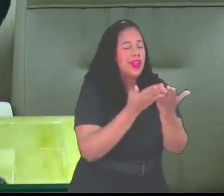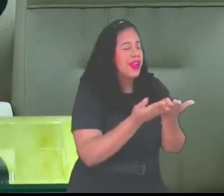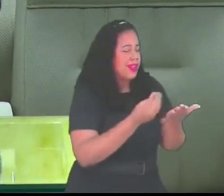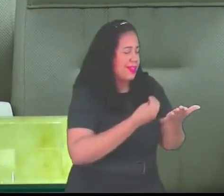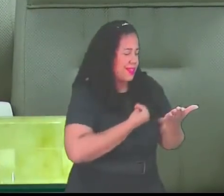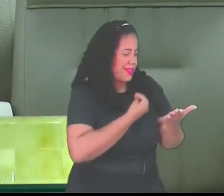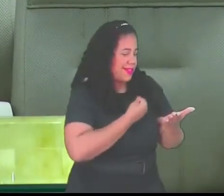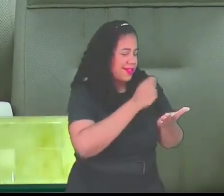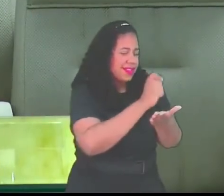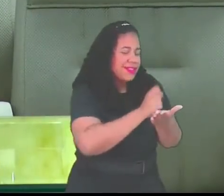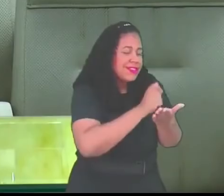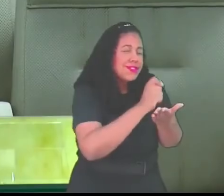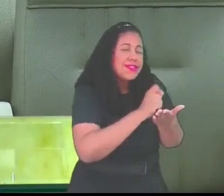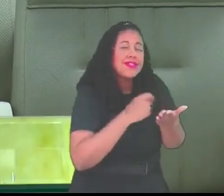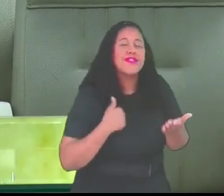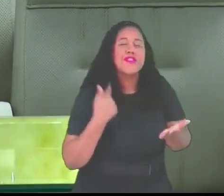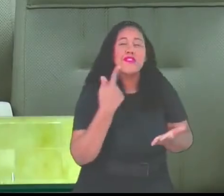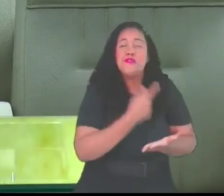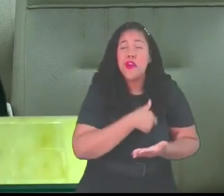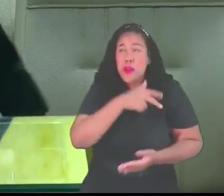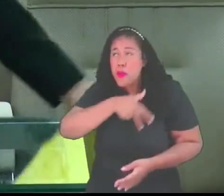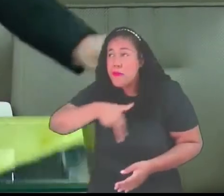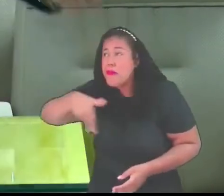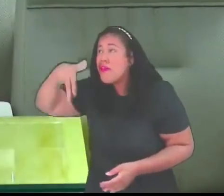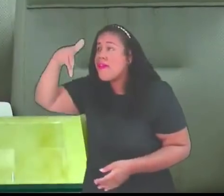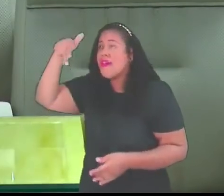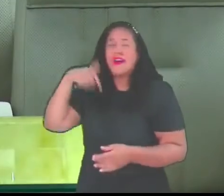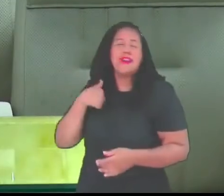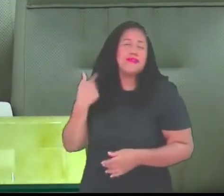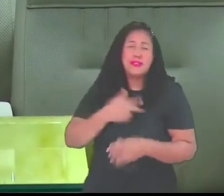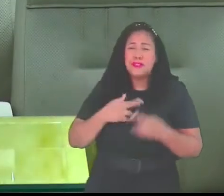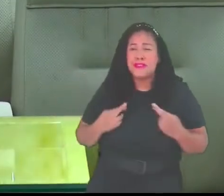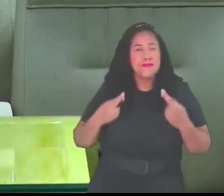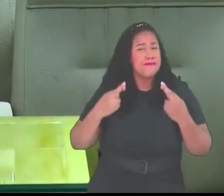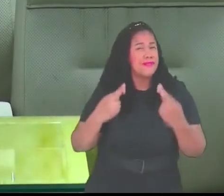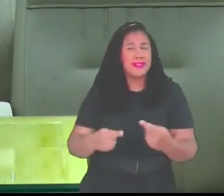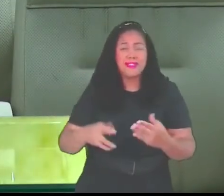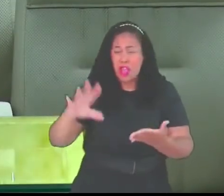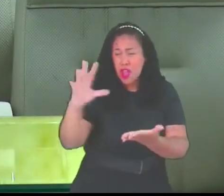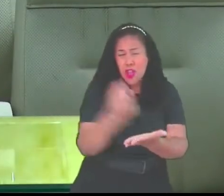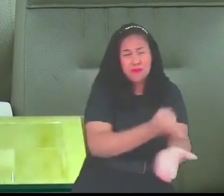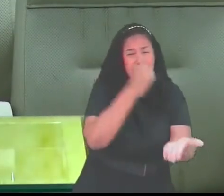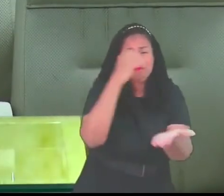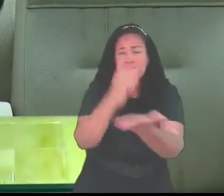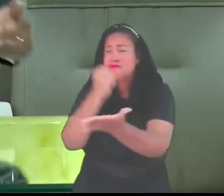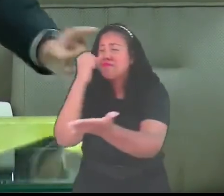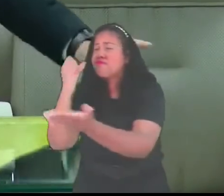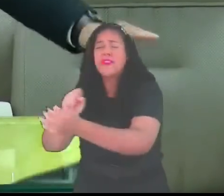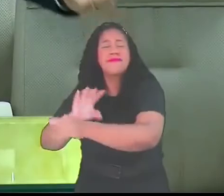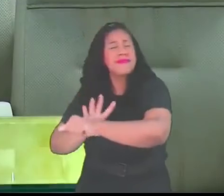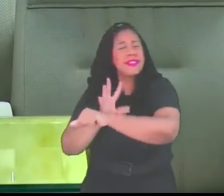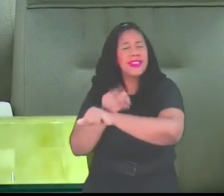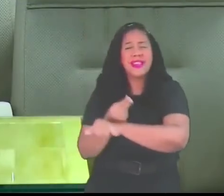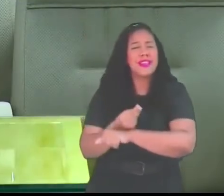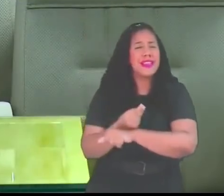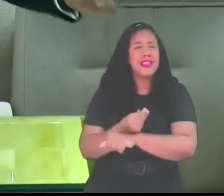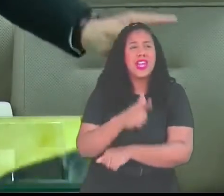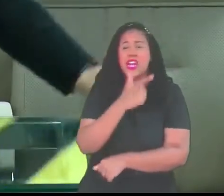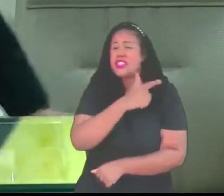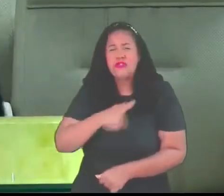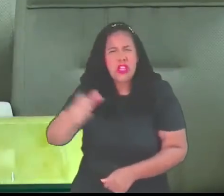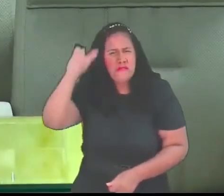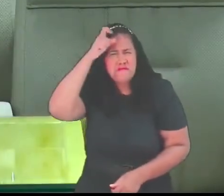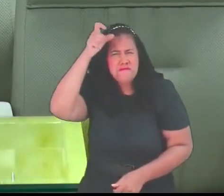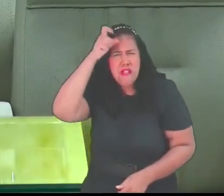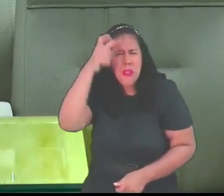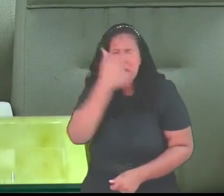vida. Nós vamos para o céu. A nossa esperança é o arrebatamento da igreja. Não tem diabo,